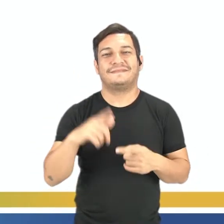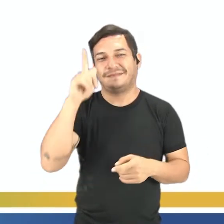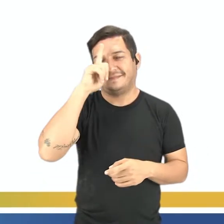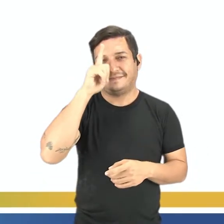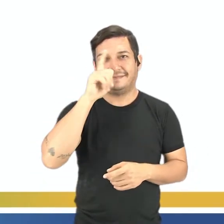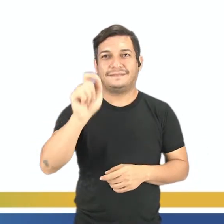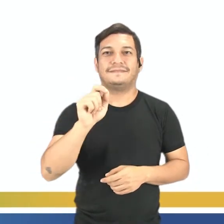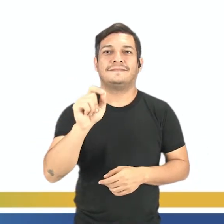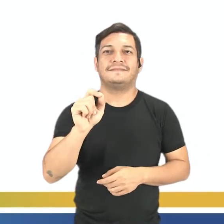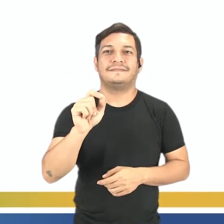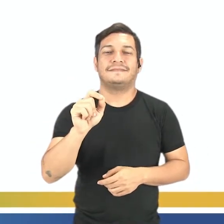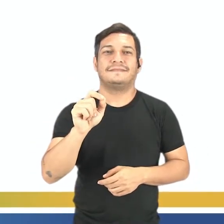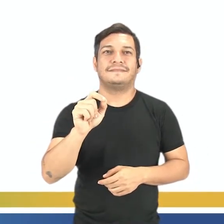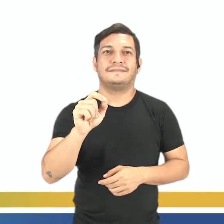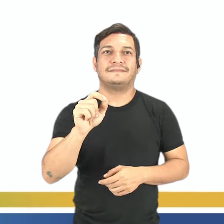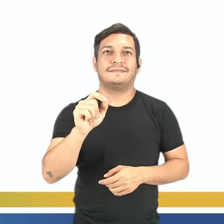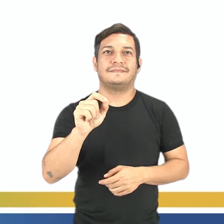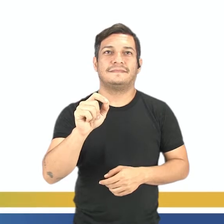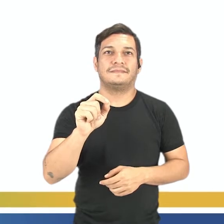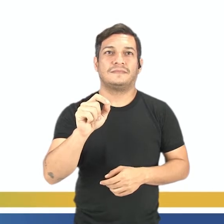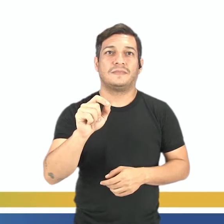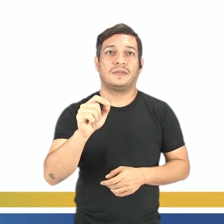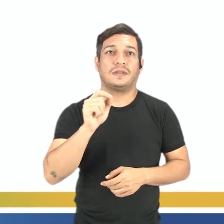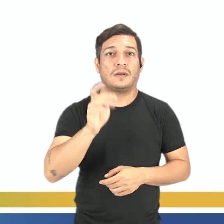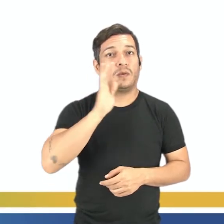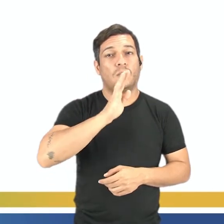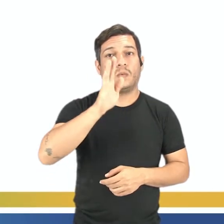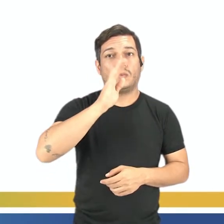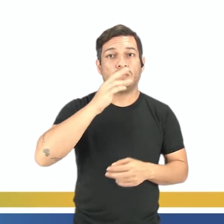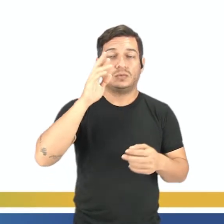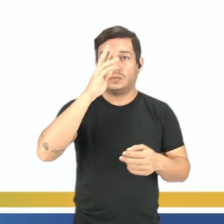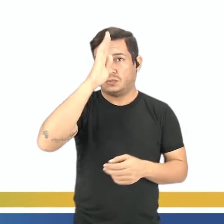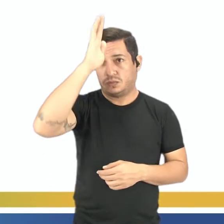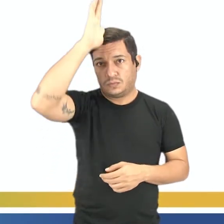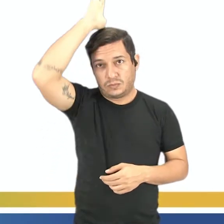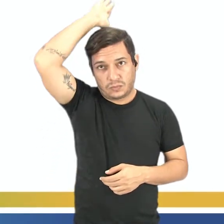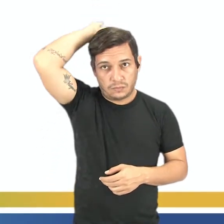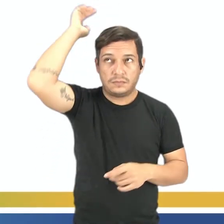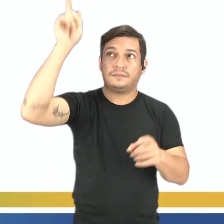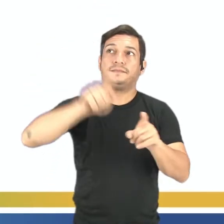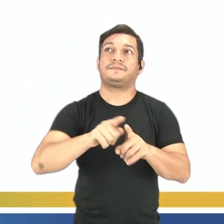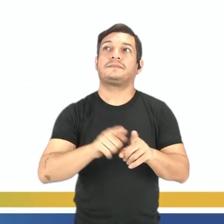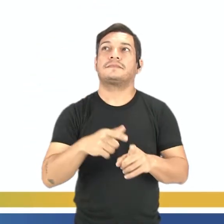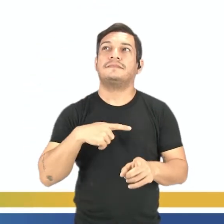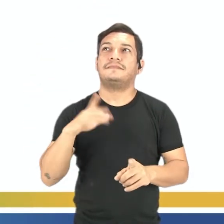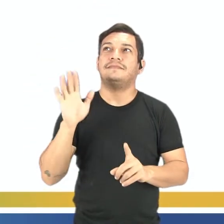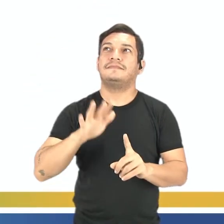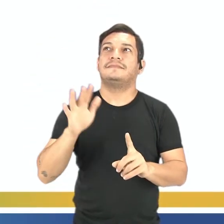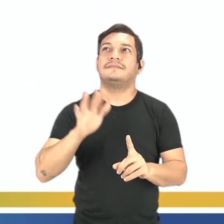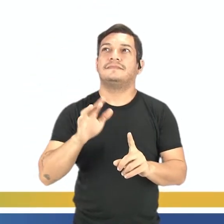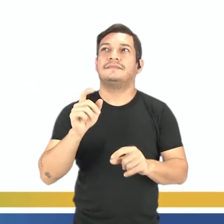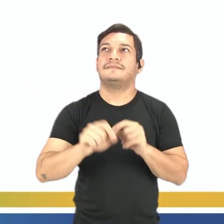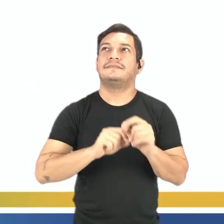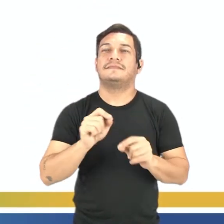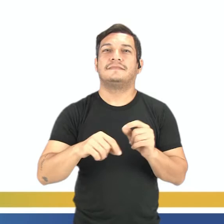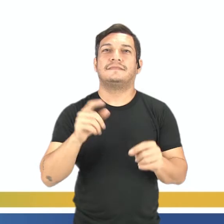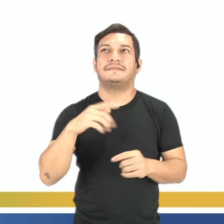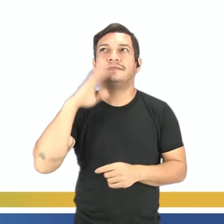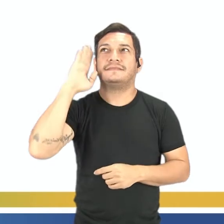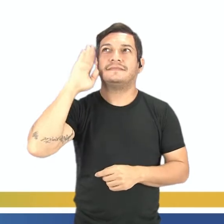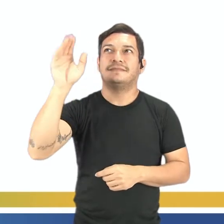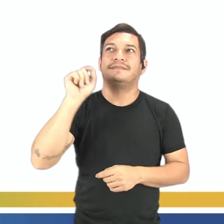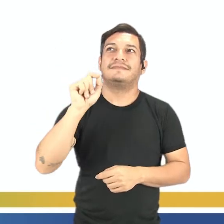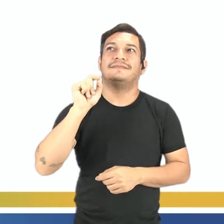Ocidente, embora que os romanos também tenham tido uma influência exagerada, até principalmente na questão do